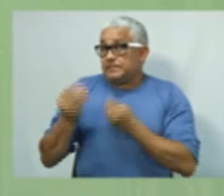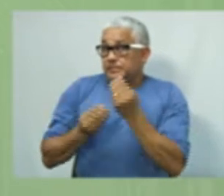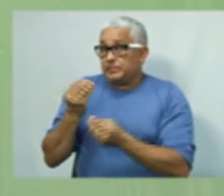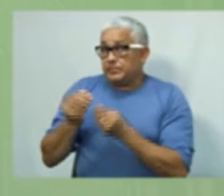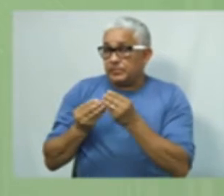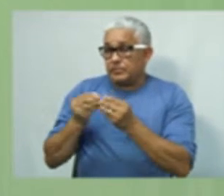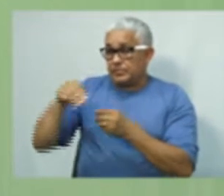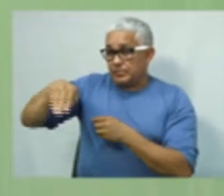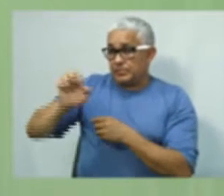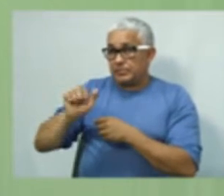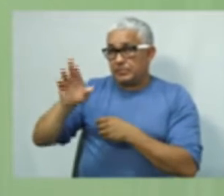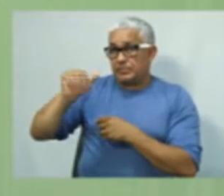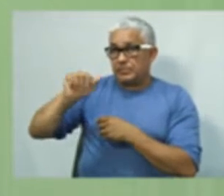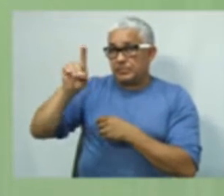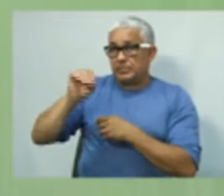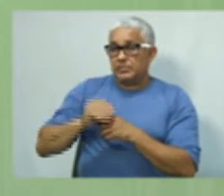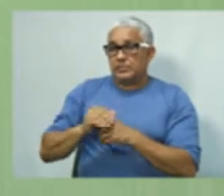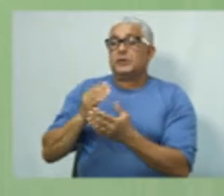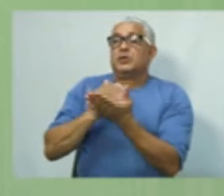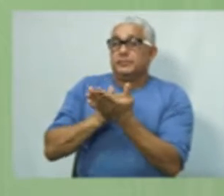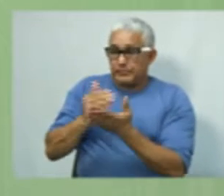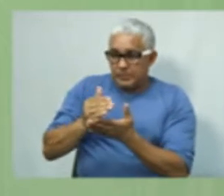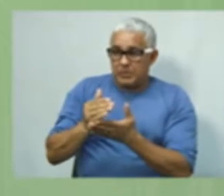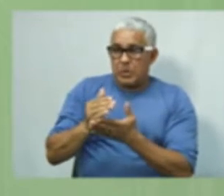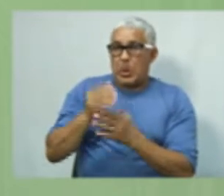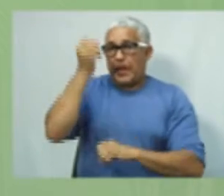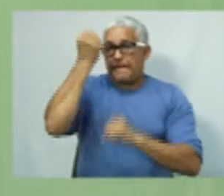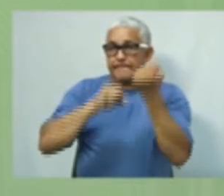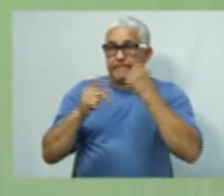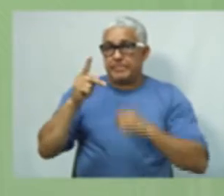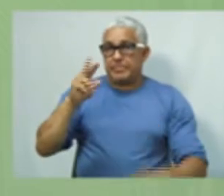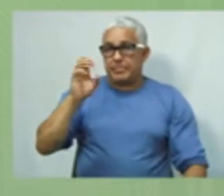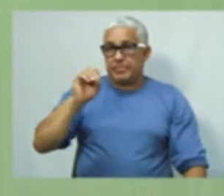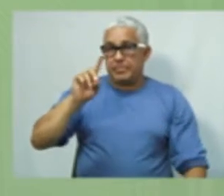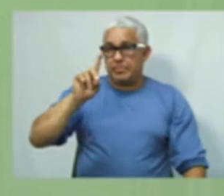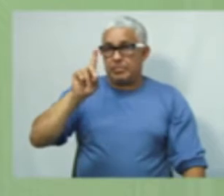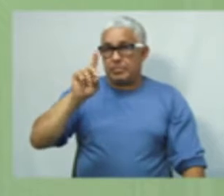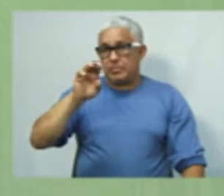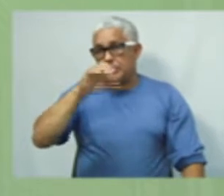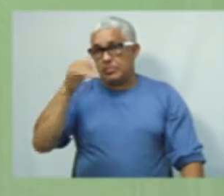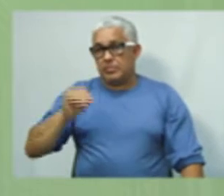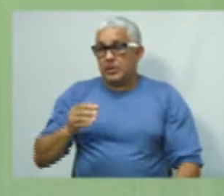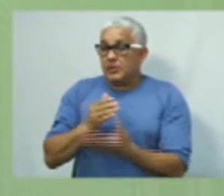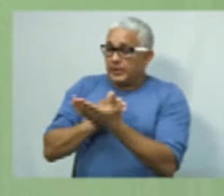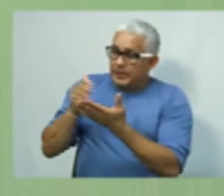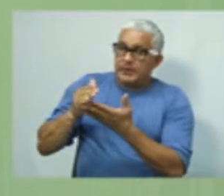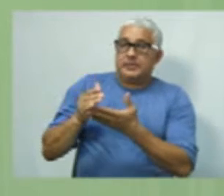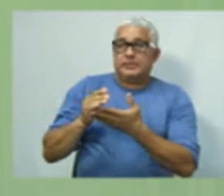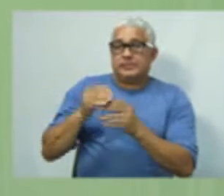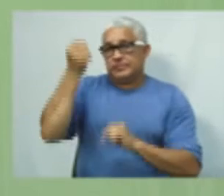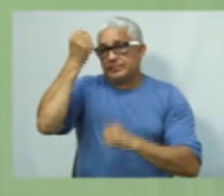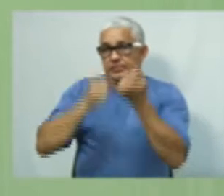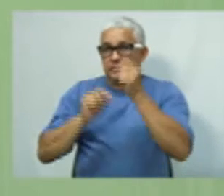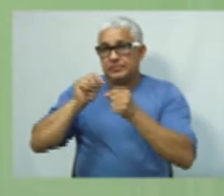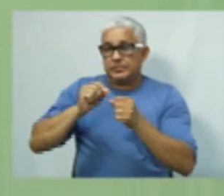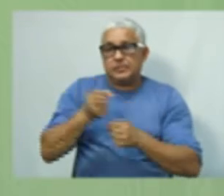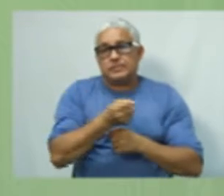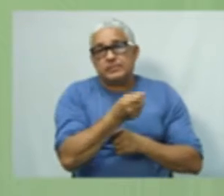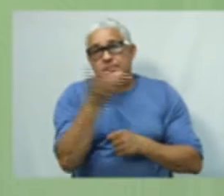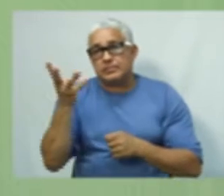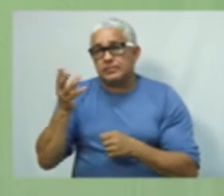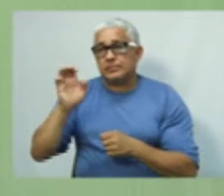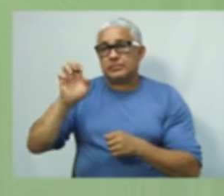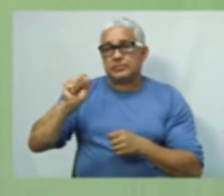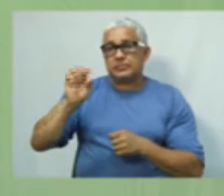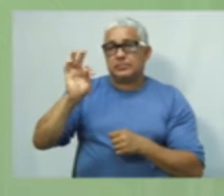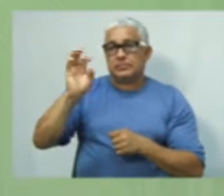expectativa do mercado. A partir daí a produção vem e começa a trabalhar esses dados, determinando quantidades,